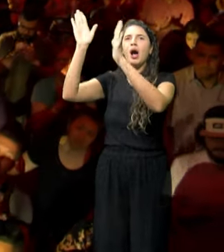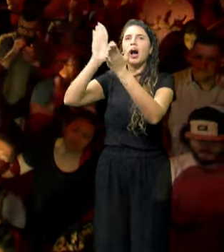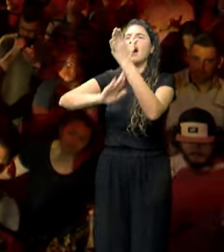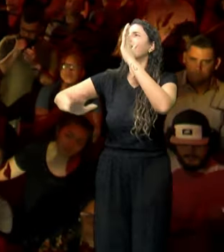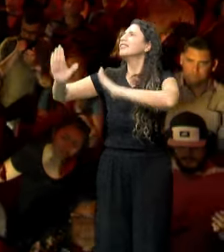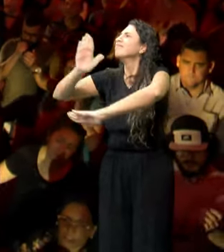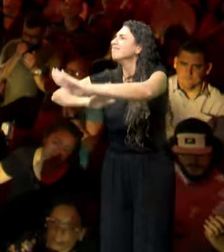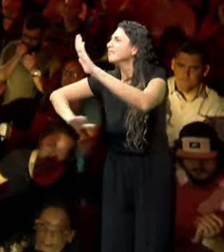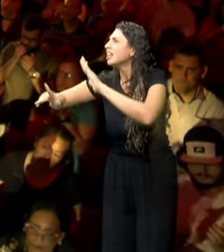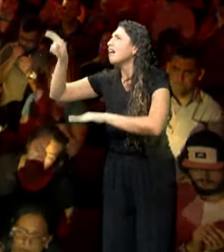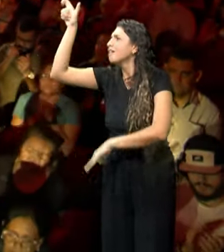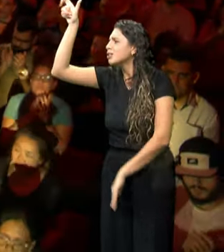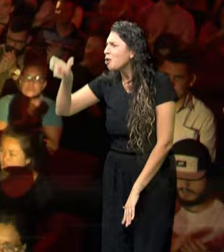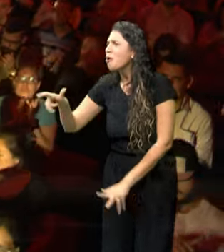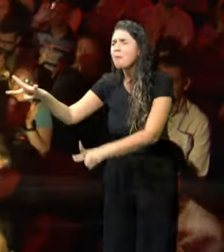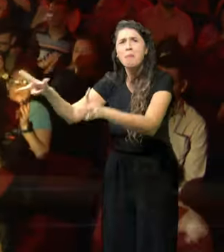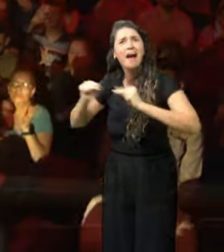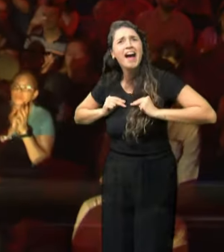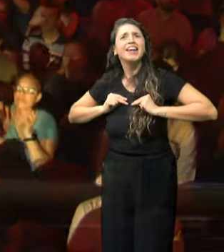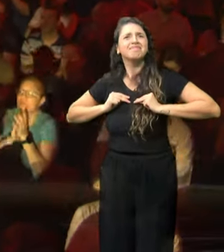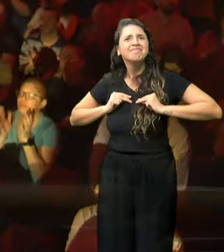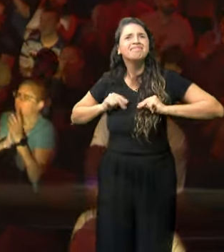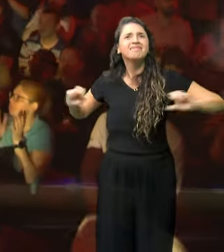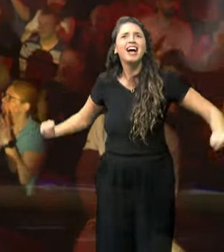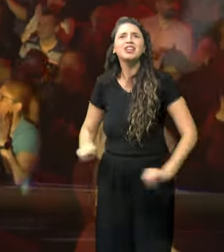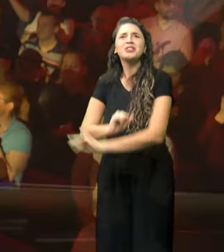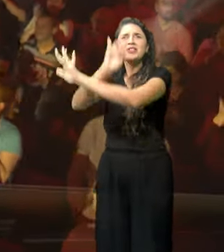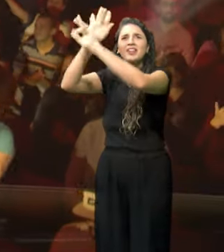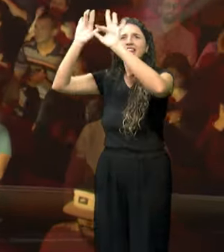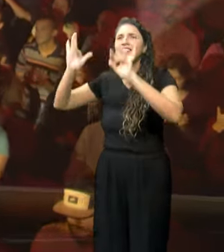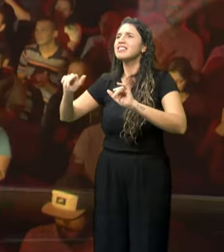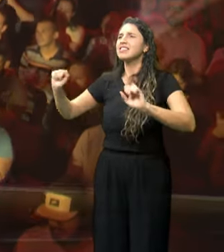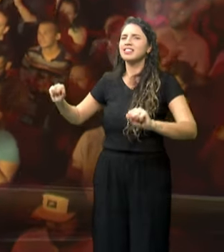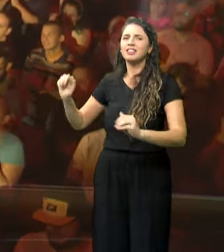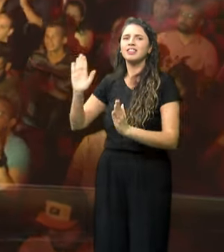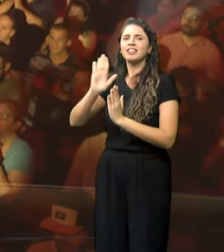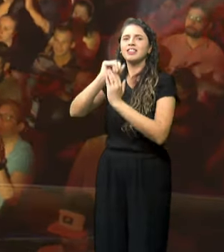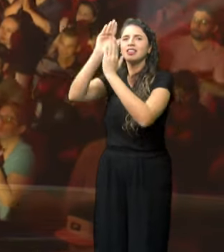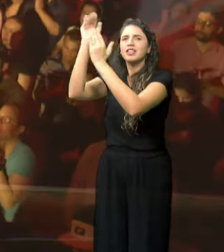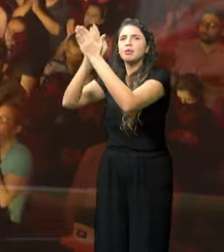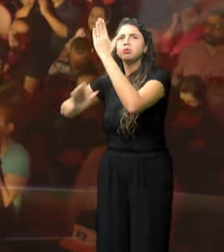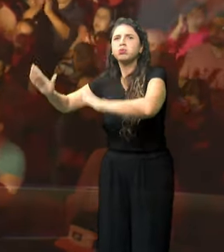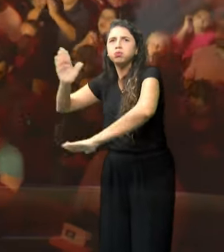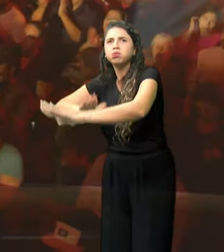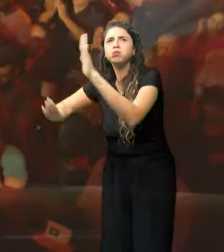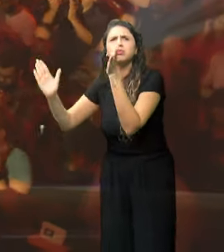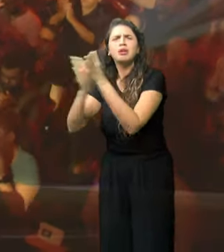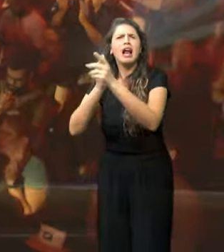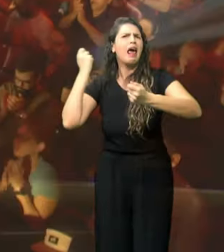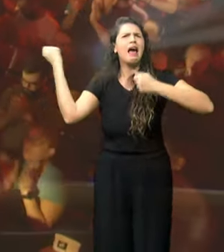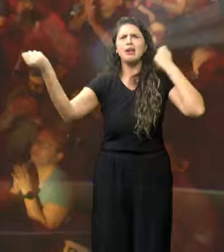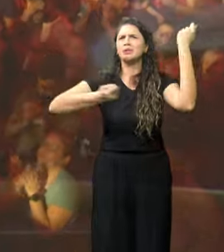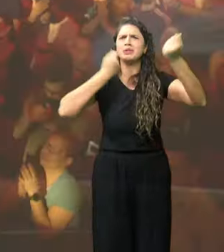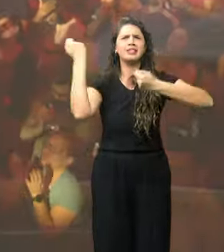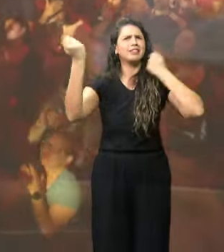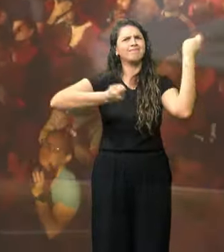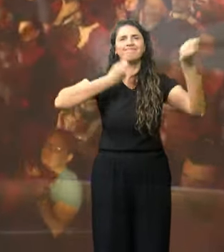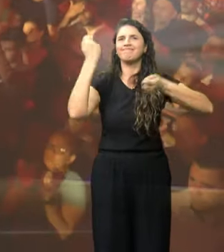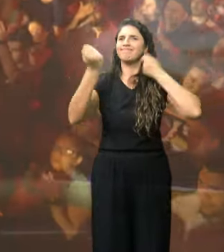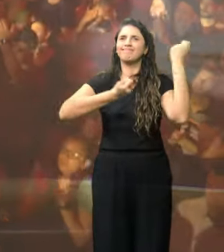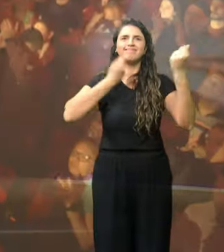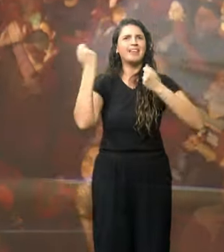Senhor é digno de receber adoração e glória. Aleluia. Aleluia, aleluia, aleluia,